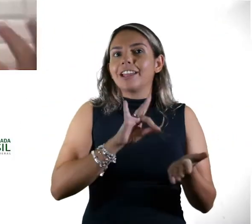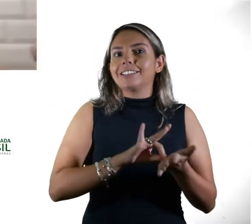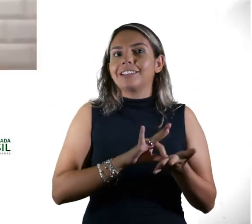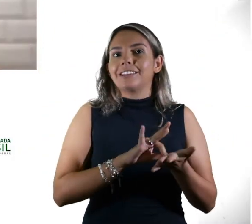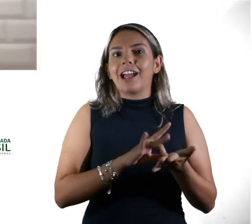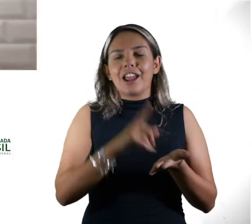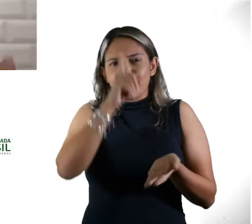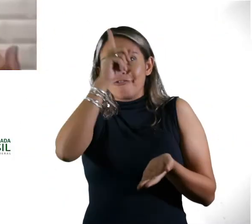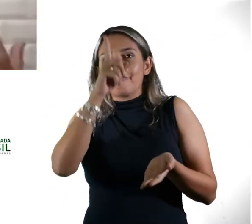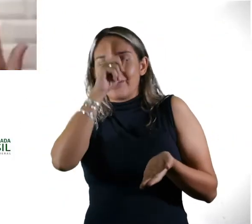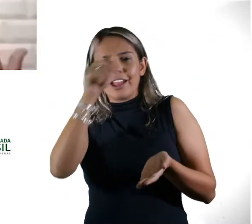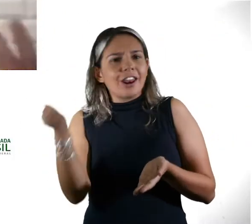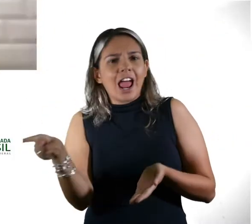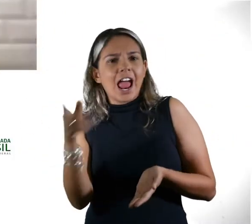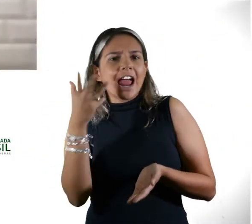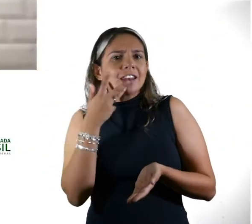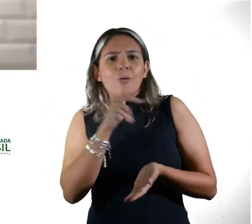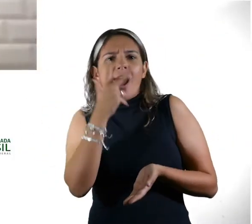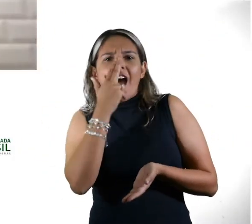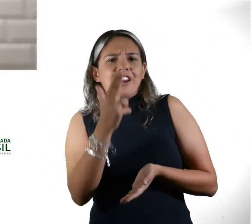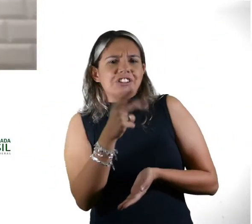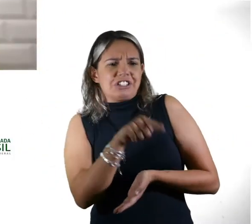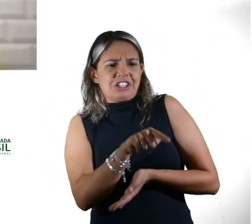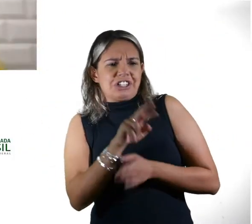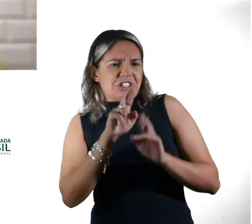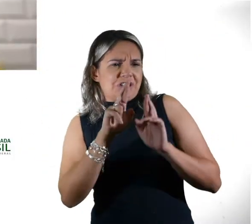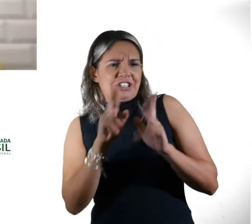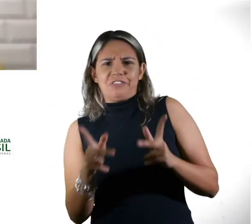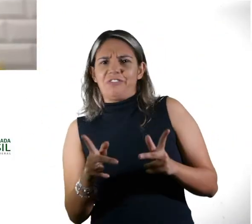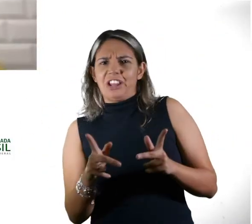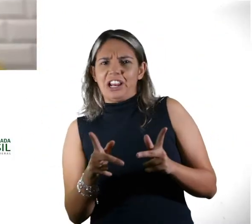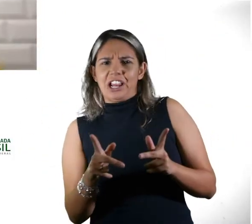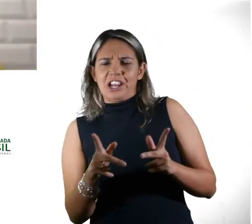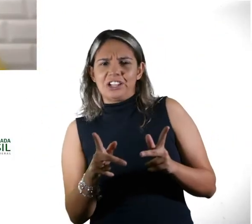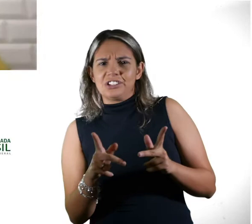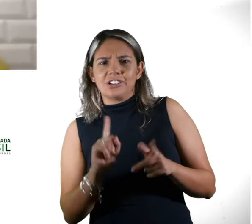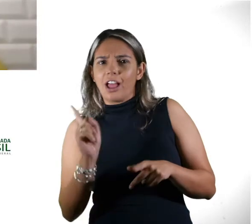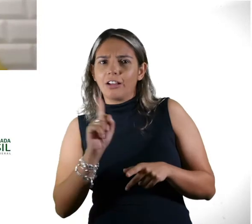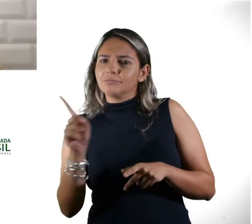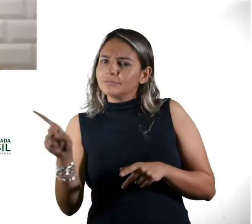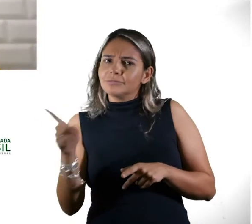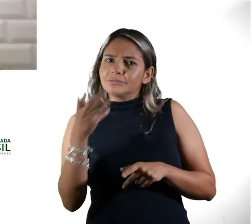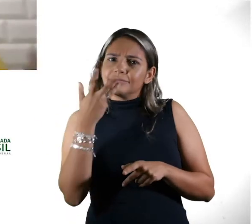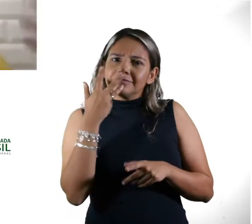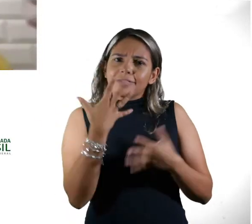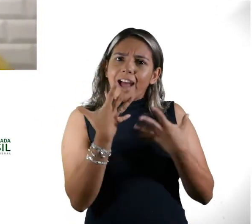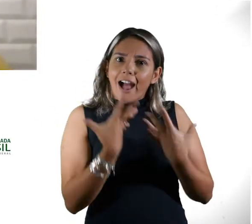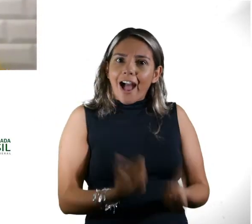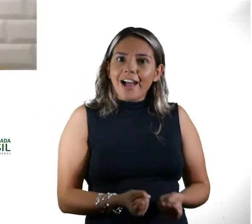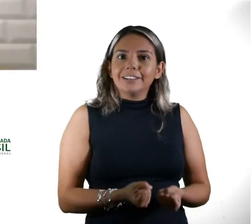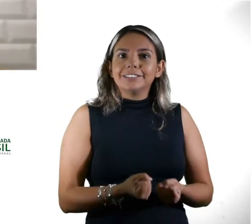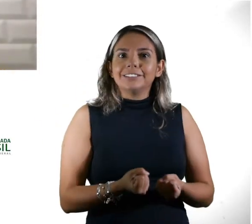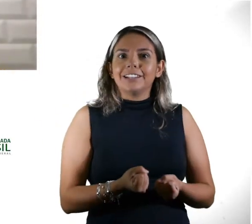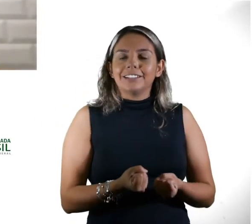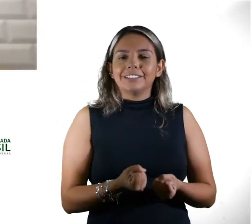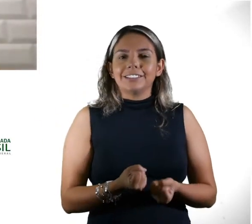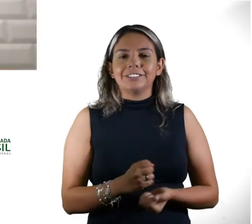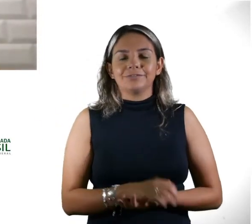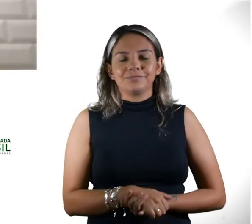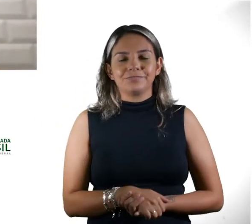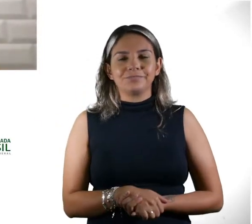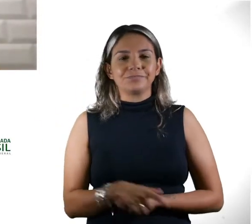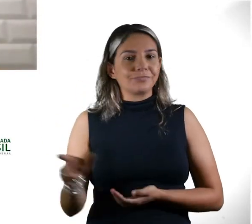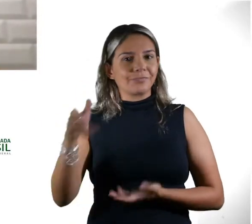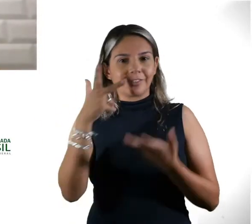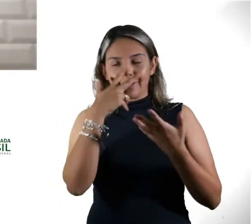Não acham estranho. Ela não acha estranho a história do homem ter acordado sem nariz. Para ela não é particularmente estranho, não é? Ok, está bem, não tem nariz,